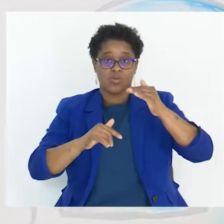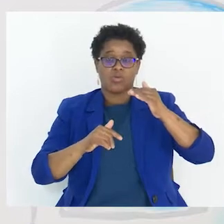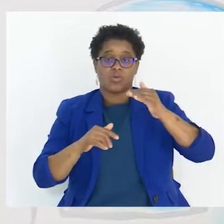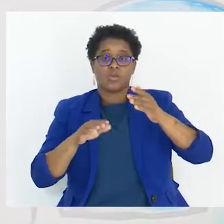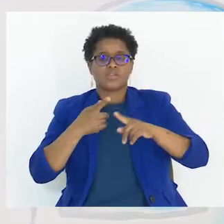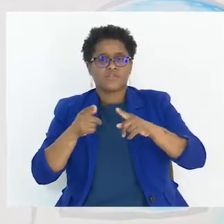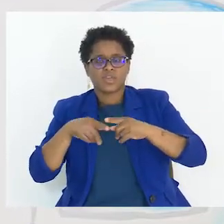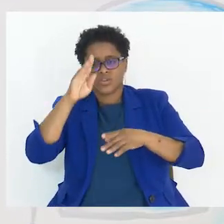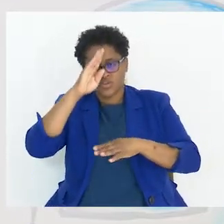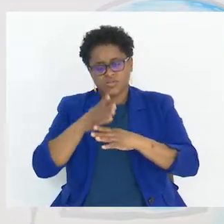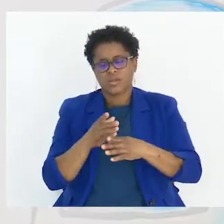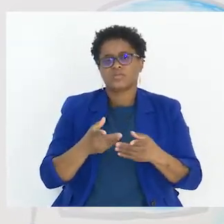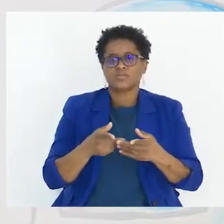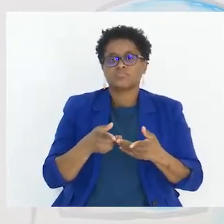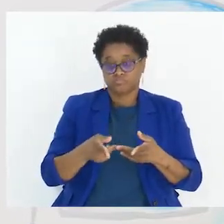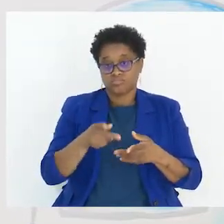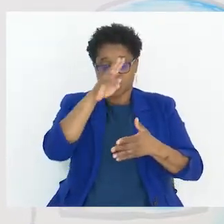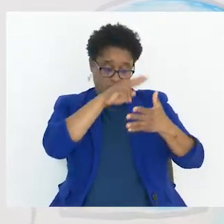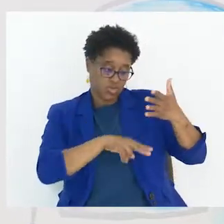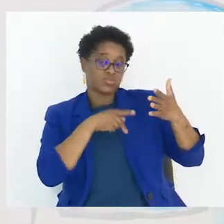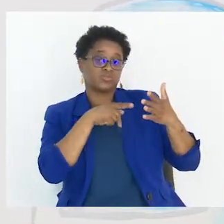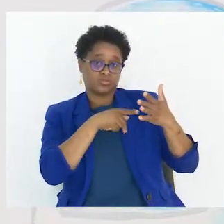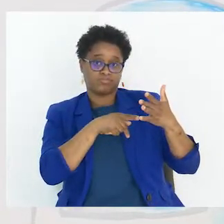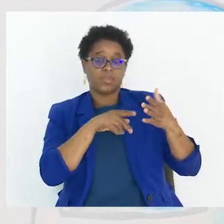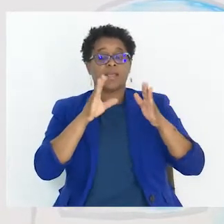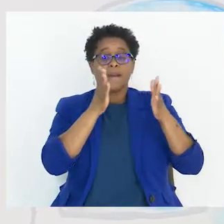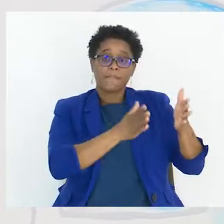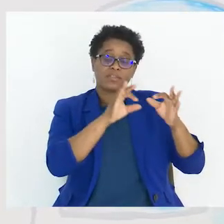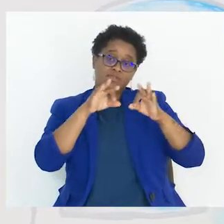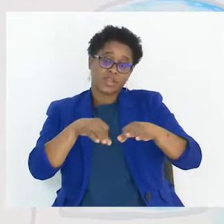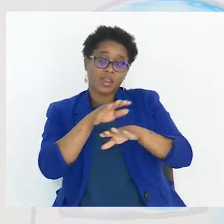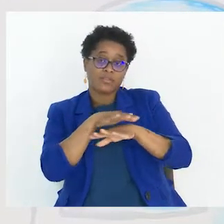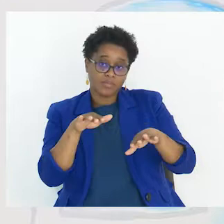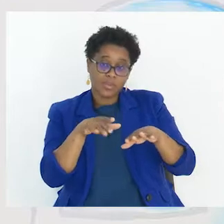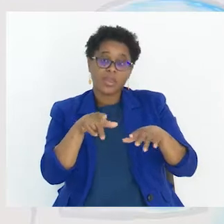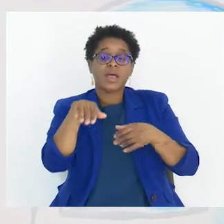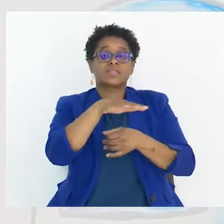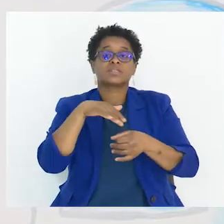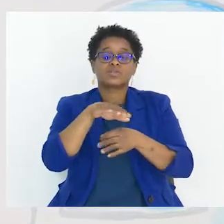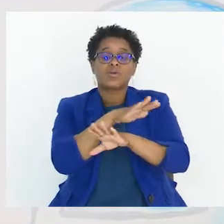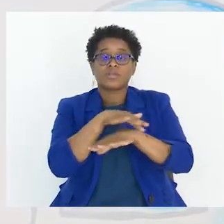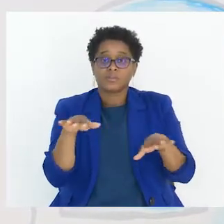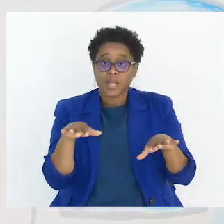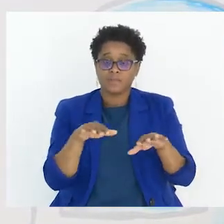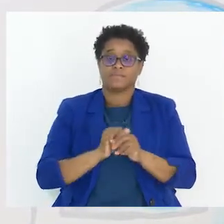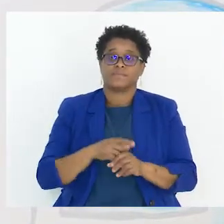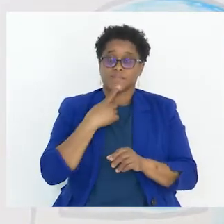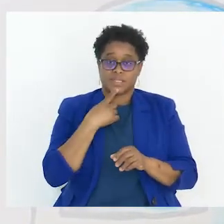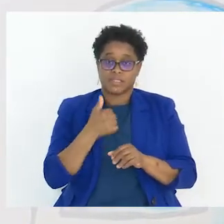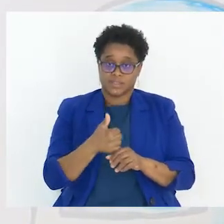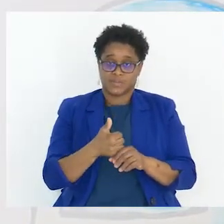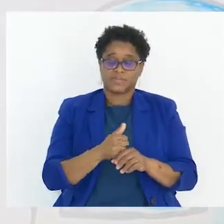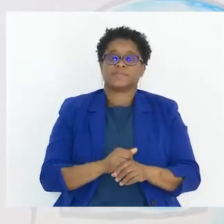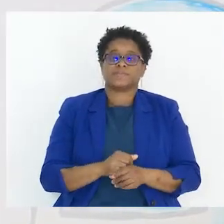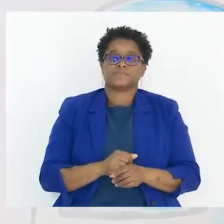diversos acontecimentos que acontecem no texto, e a parte final, ou seja, o fim, que é a situação final.